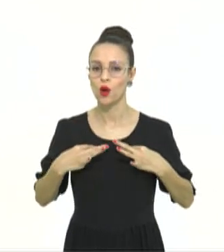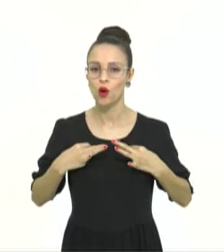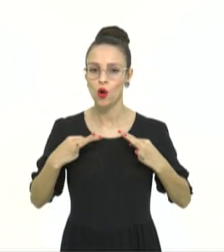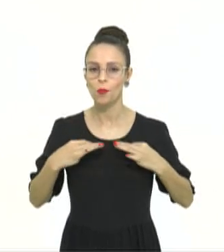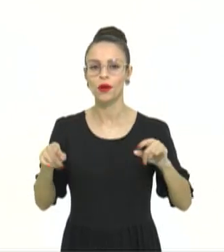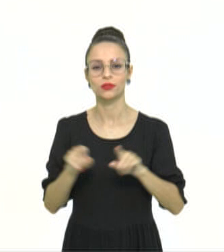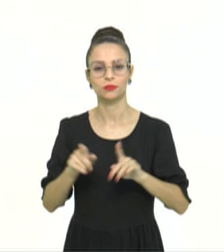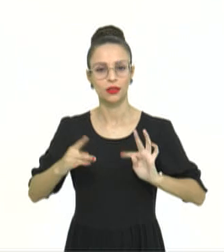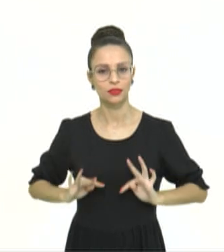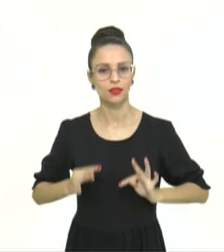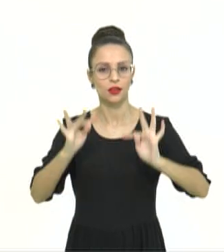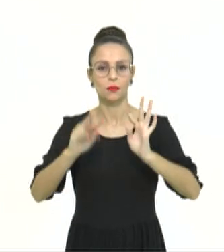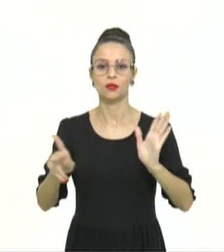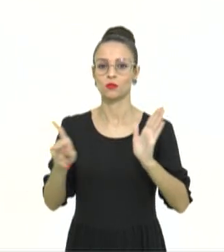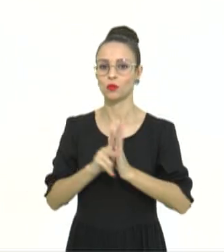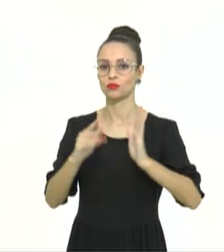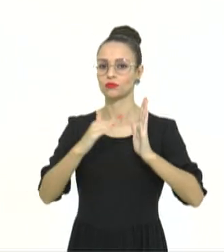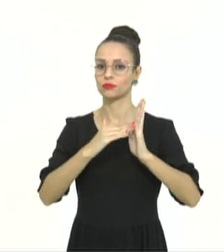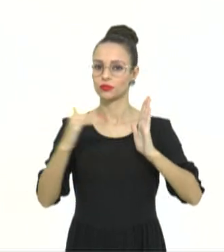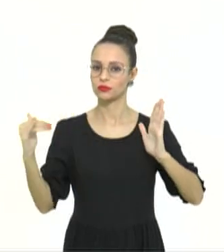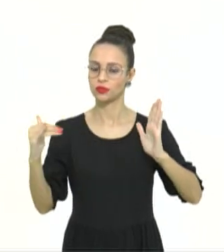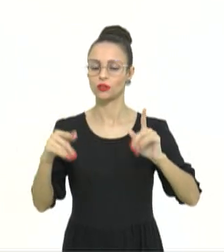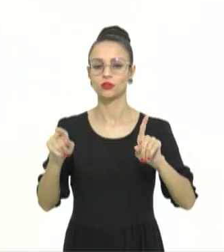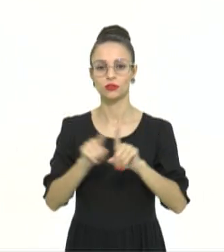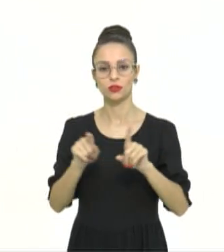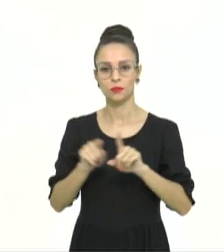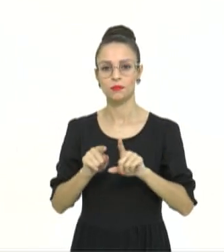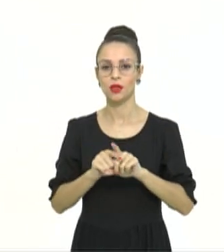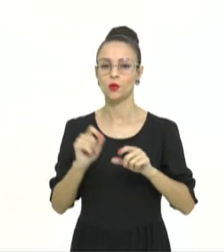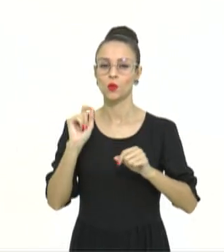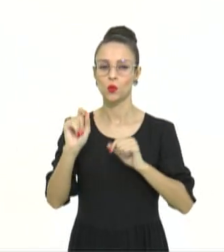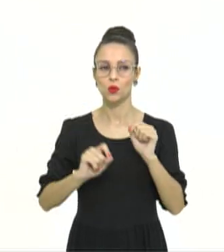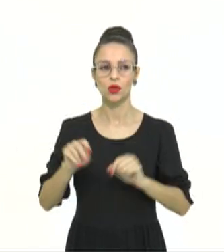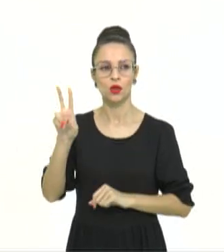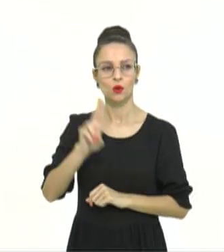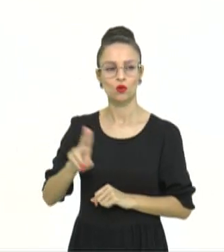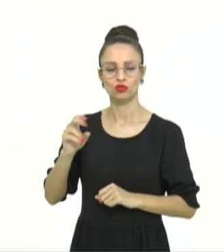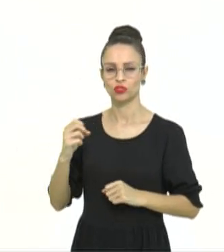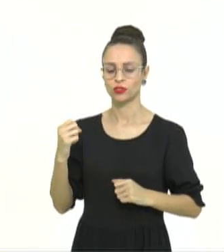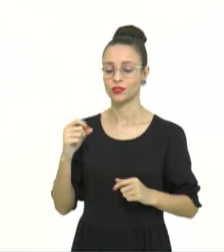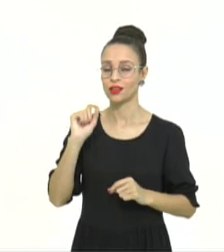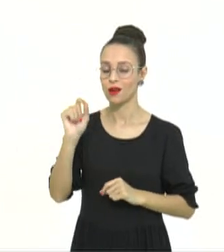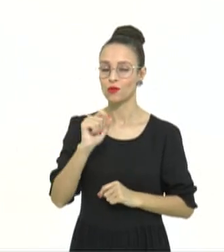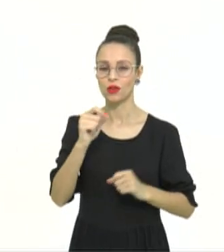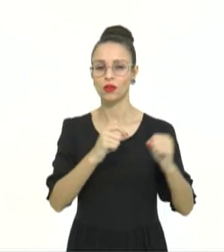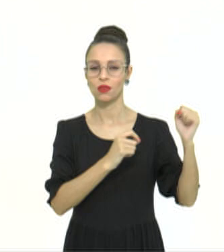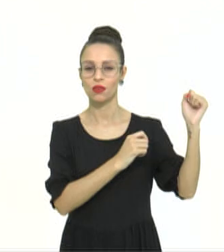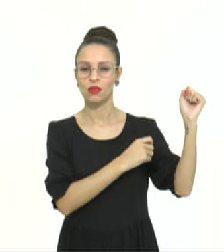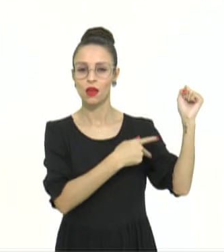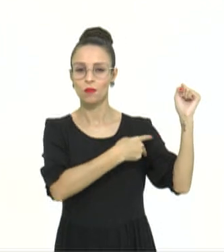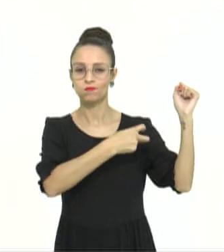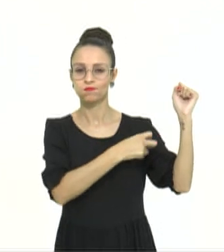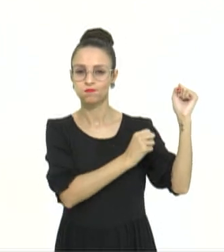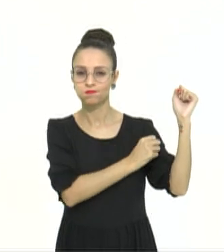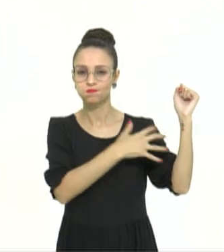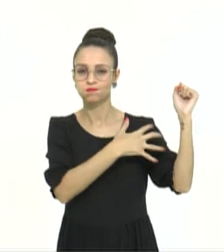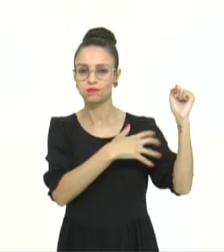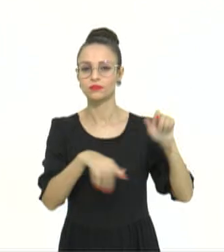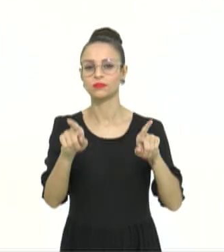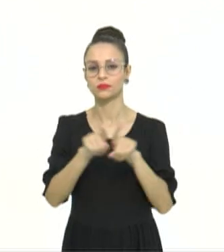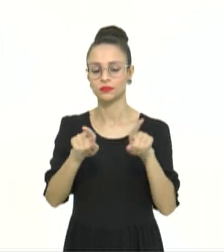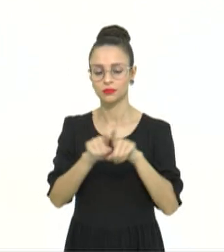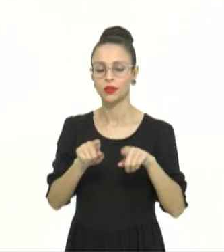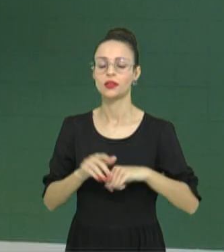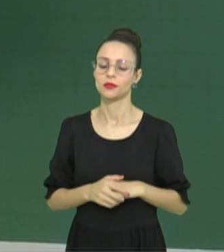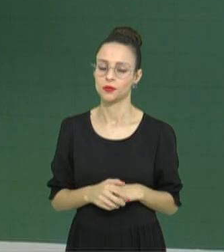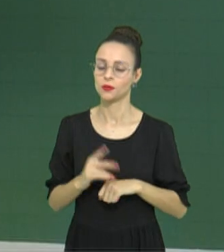tratamentos estéticos. O abuso do fisiculturismo, a gente aí está falando do uso de anabolizantes,